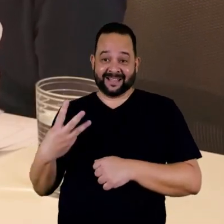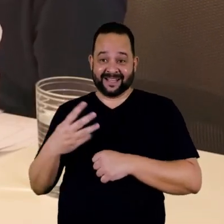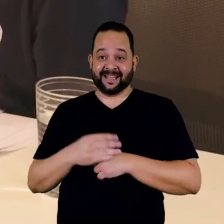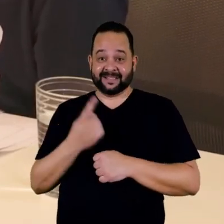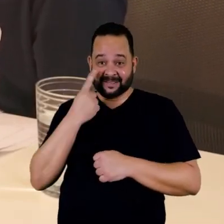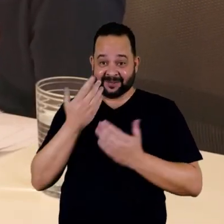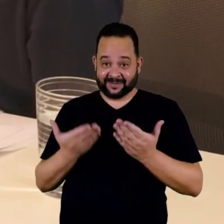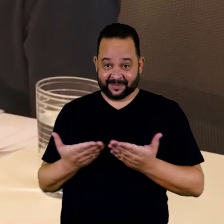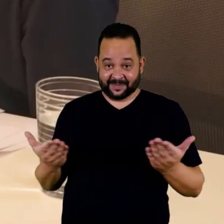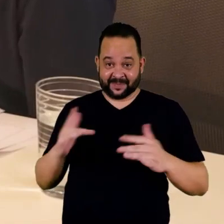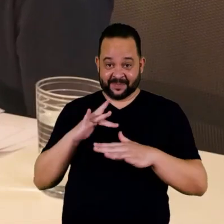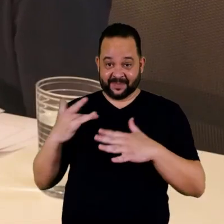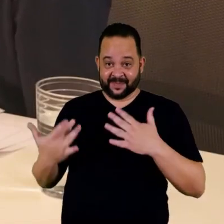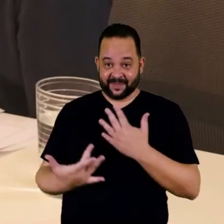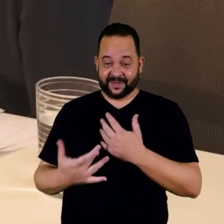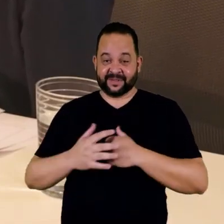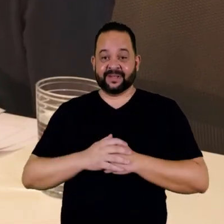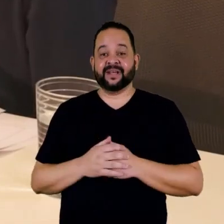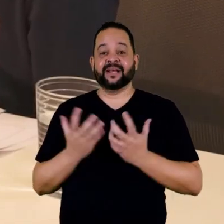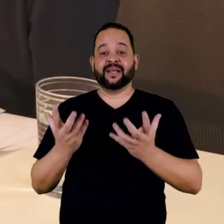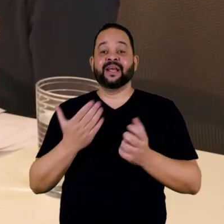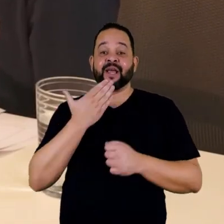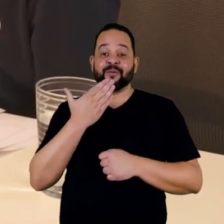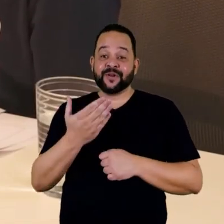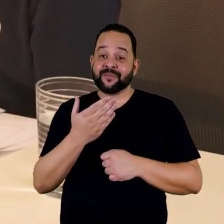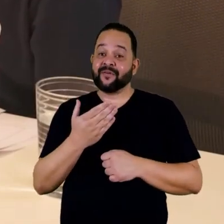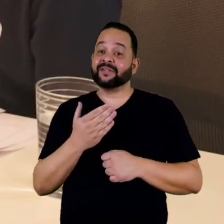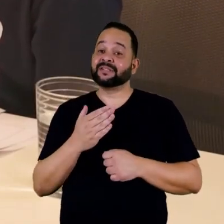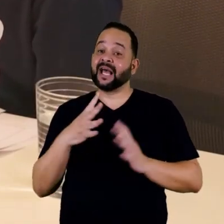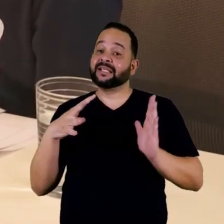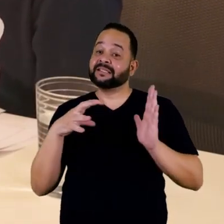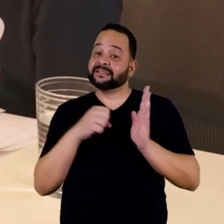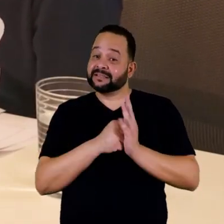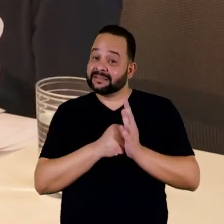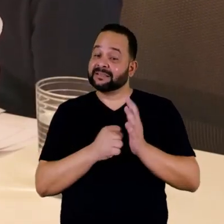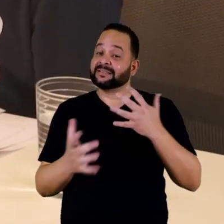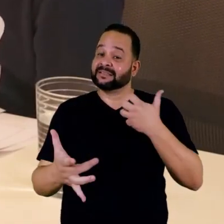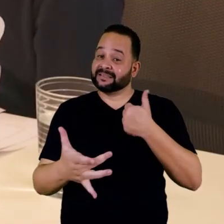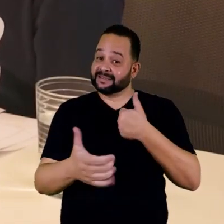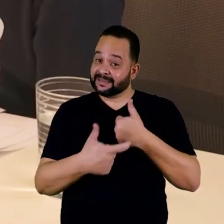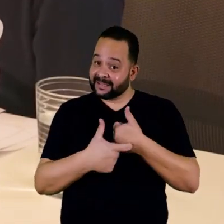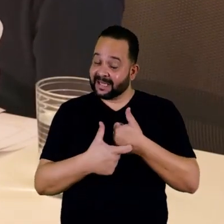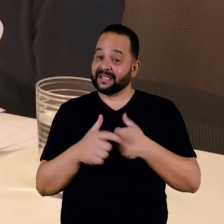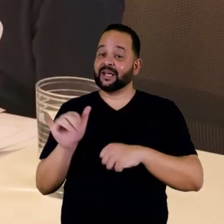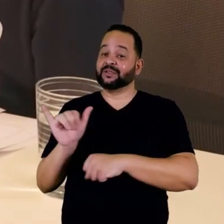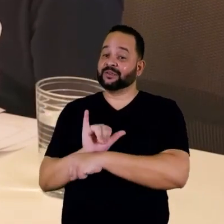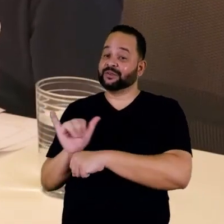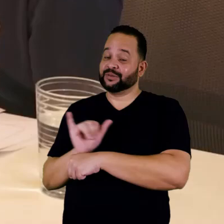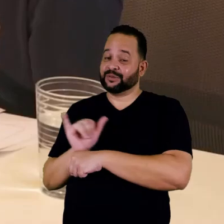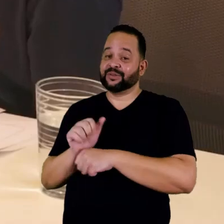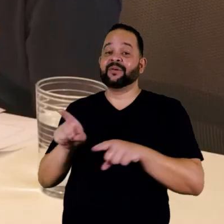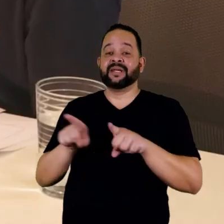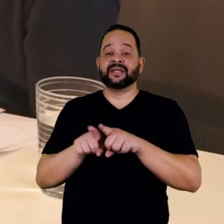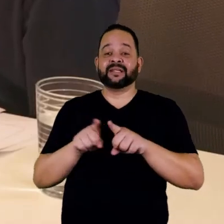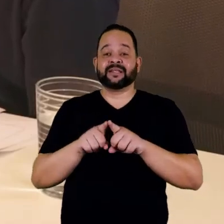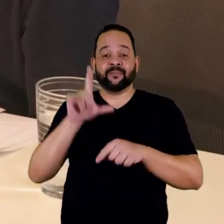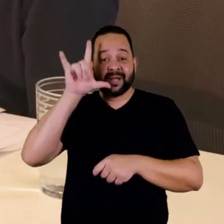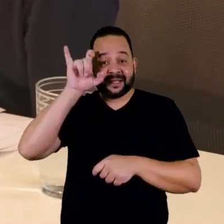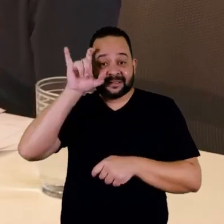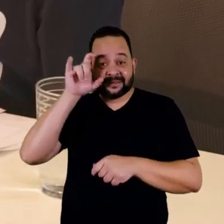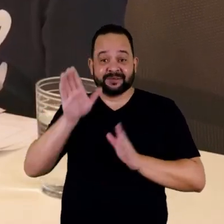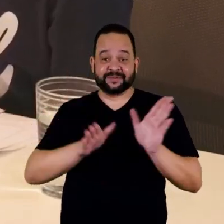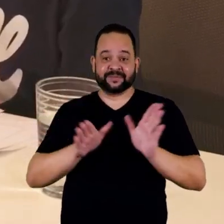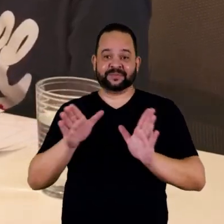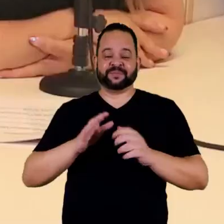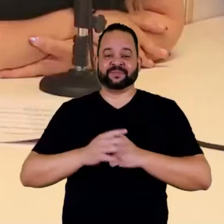e aí eu queria pedir para vocês se inscreverem no nosso canal né É lá no YouTube e também no